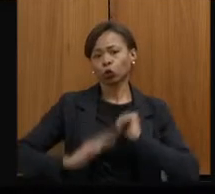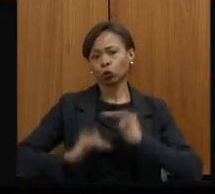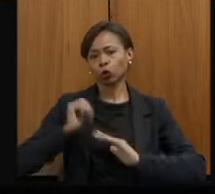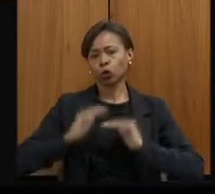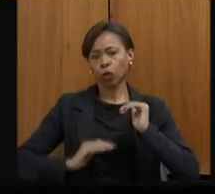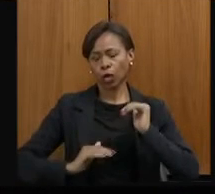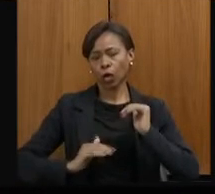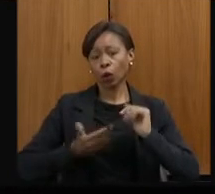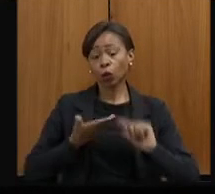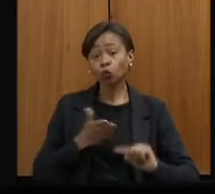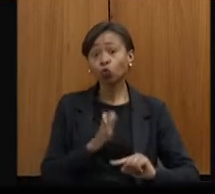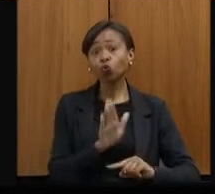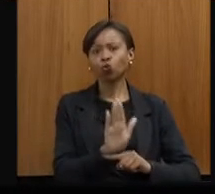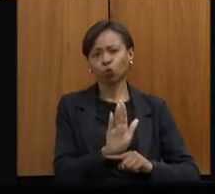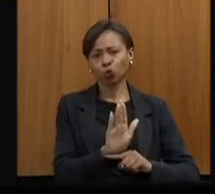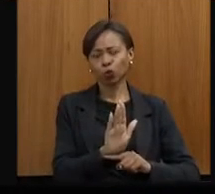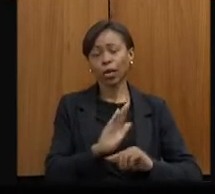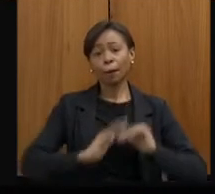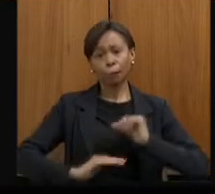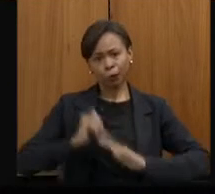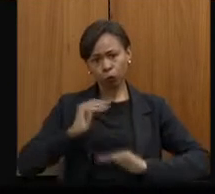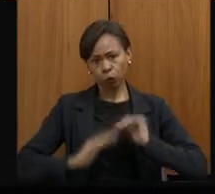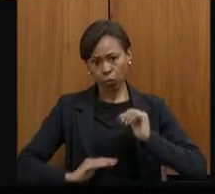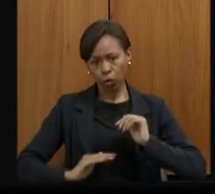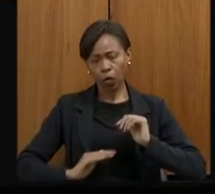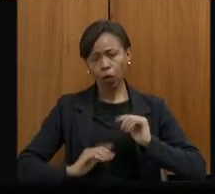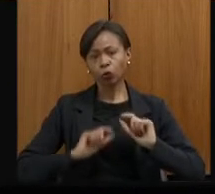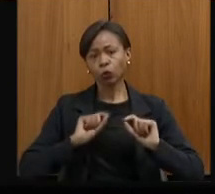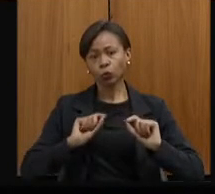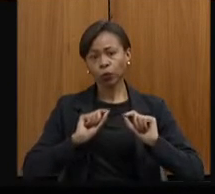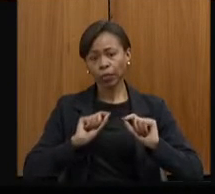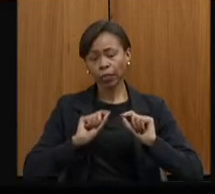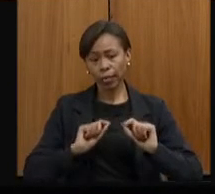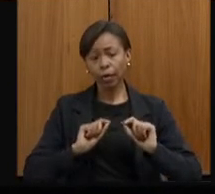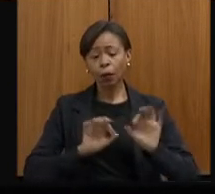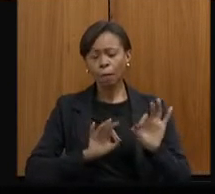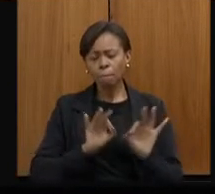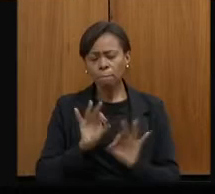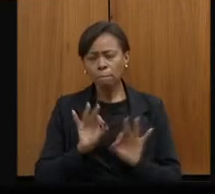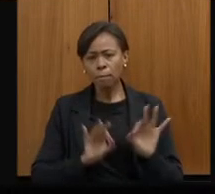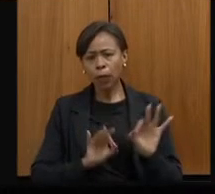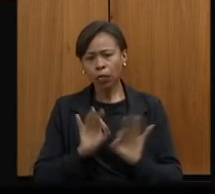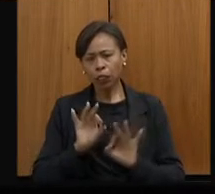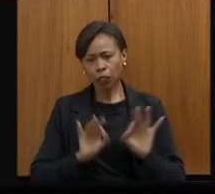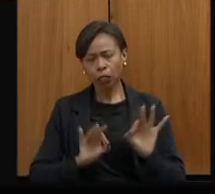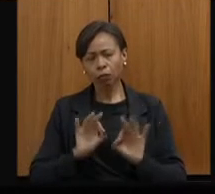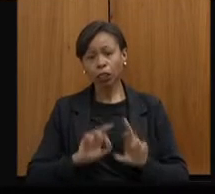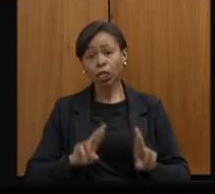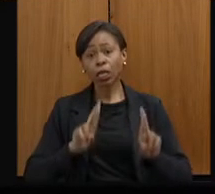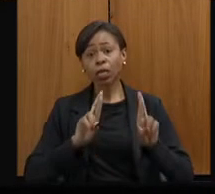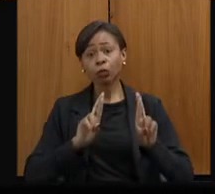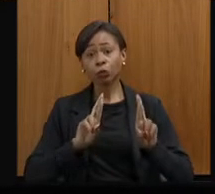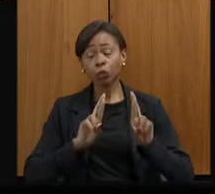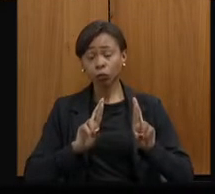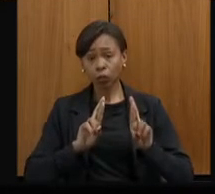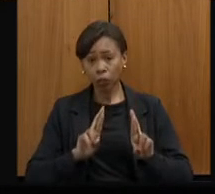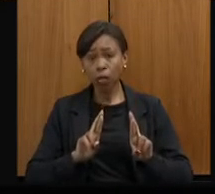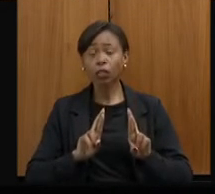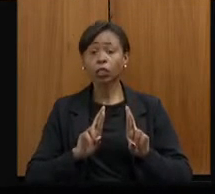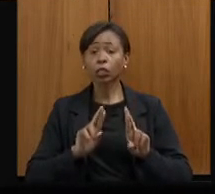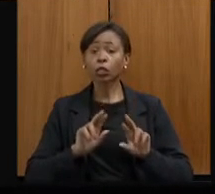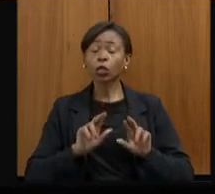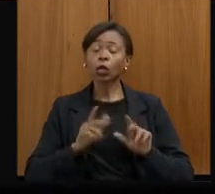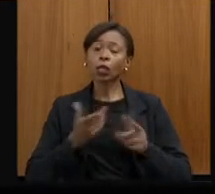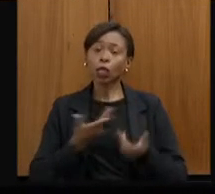assessoramento técnico em cima de um planejamento integrado para o cumprimento das funções públicas de interesse comum. Temos